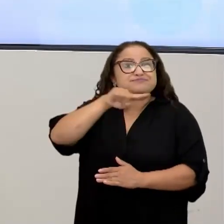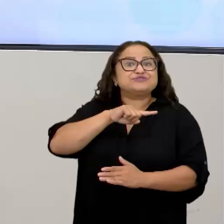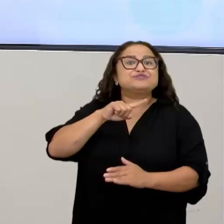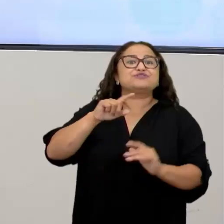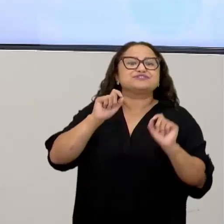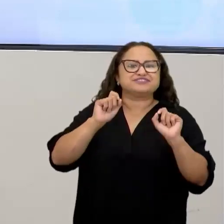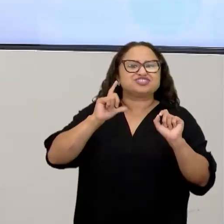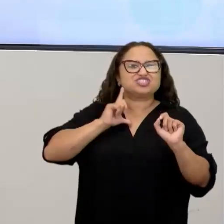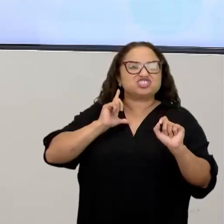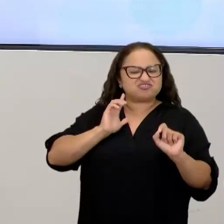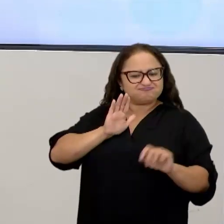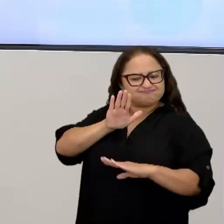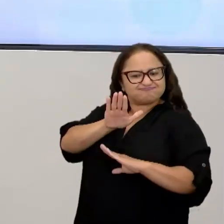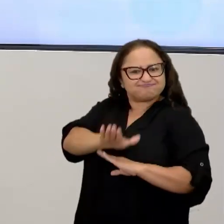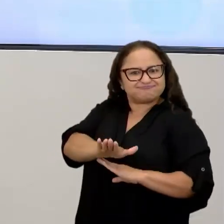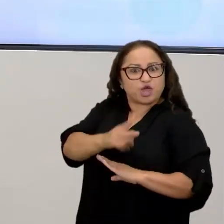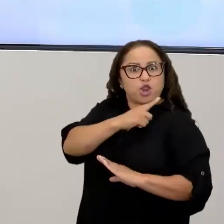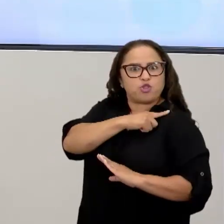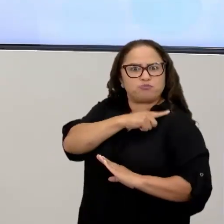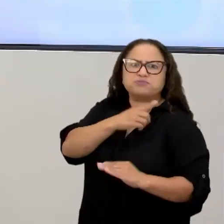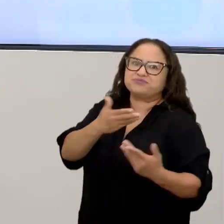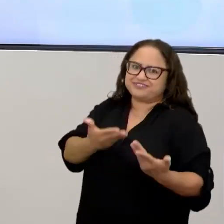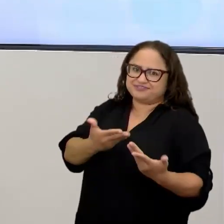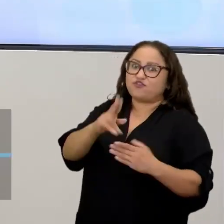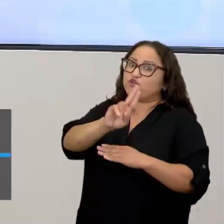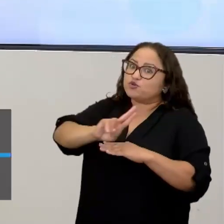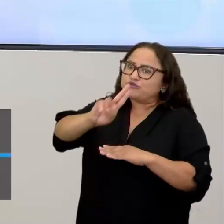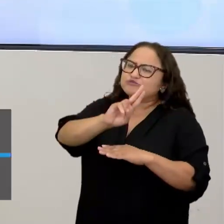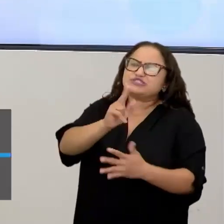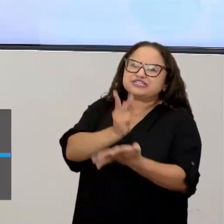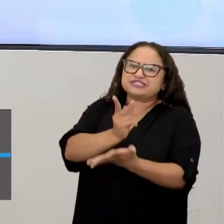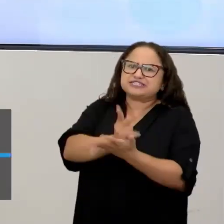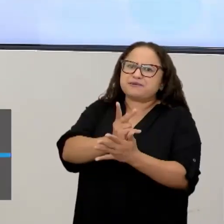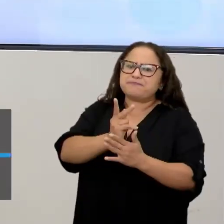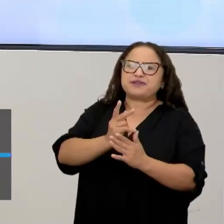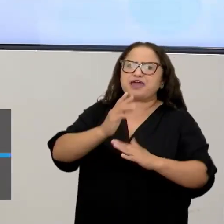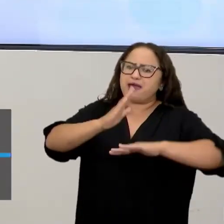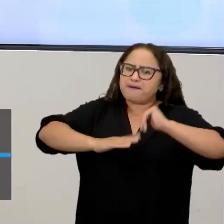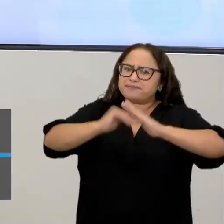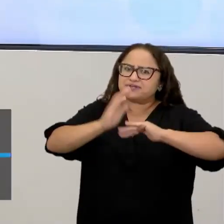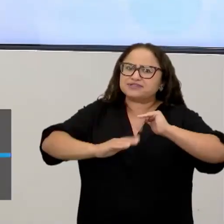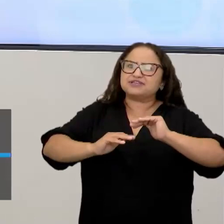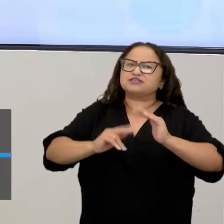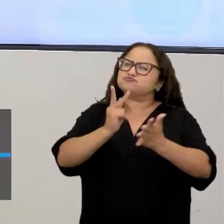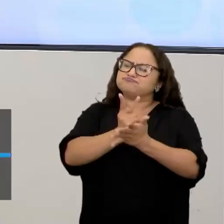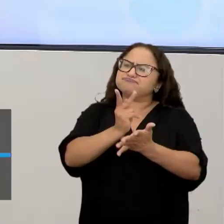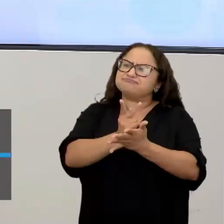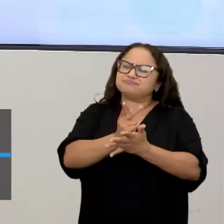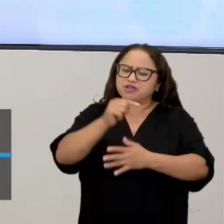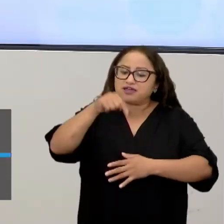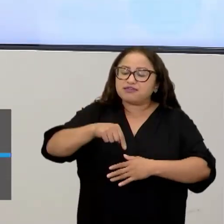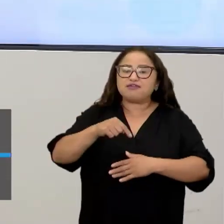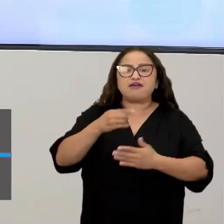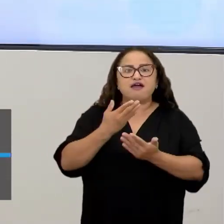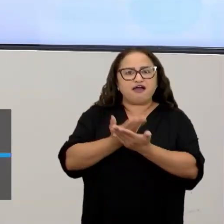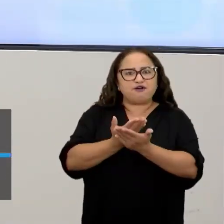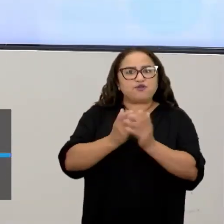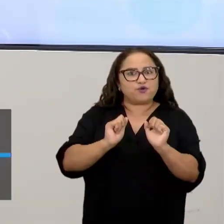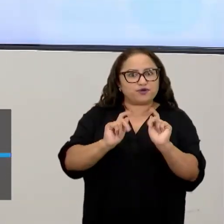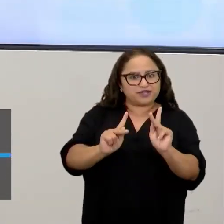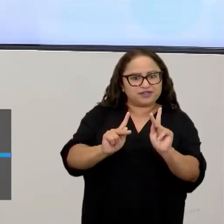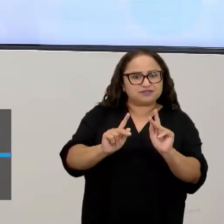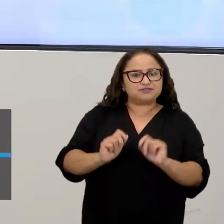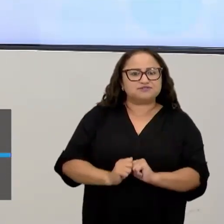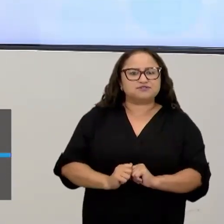estamos com pé já na primeira série e nós vamos utilizar bastante dessa habilidade que a gente tá usando fazendo aqui aula tá então